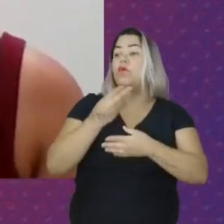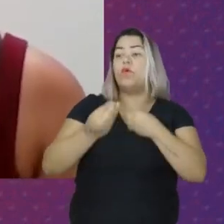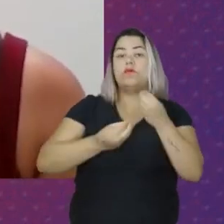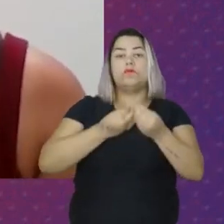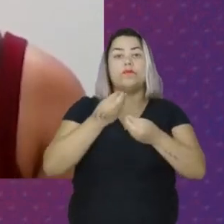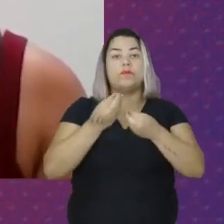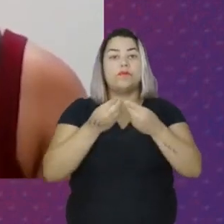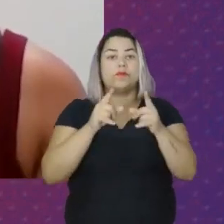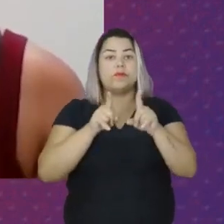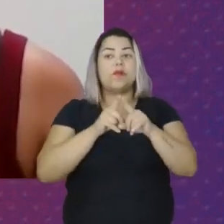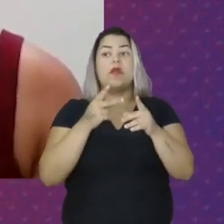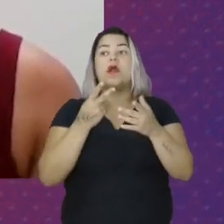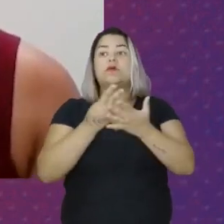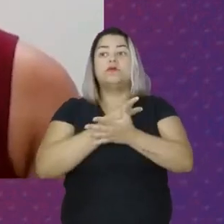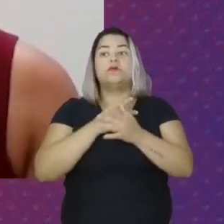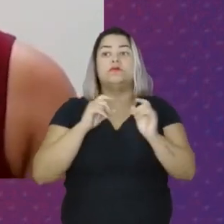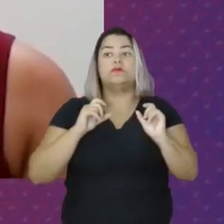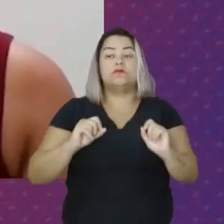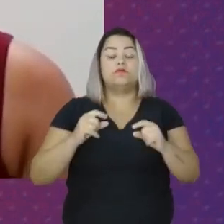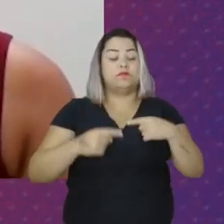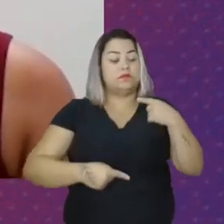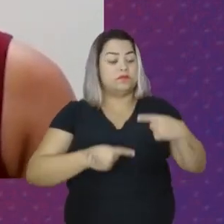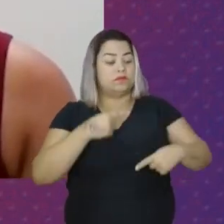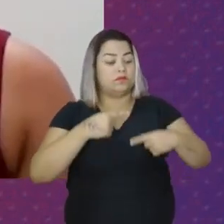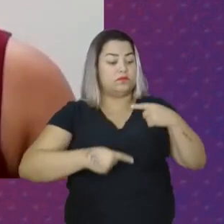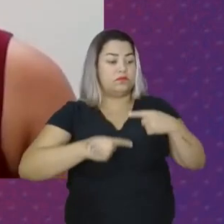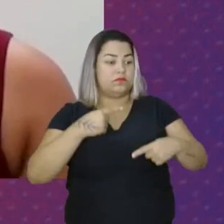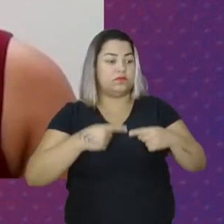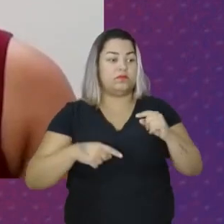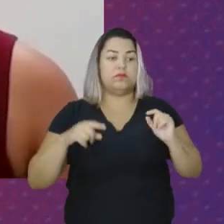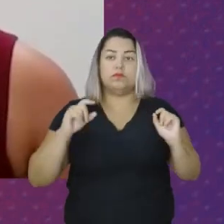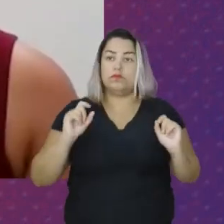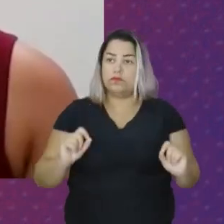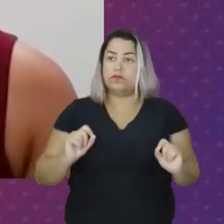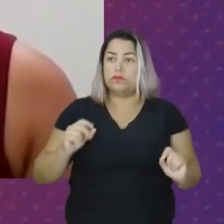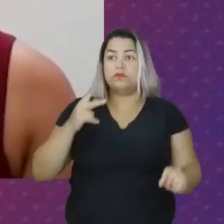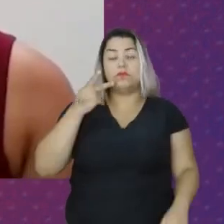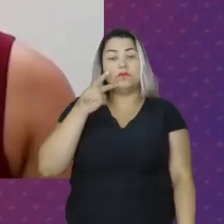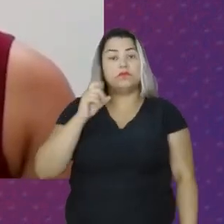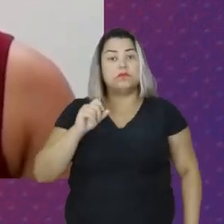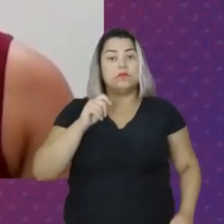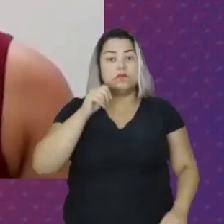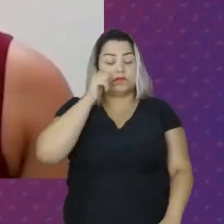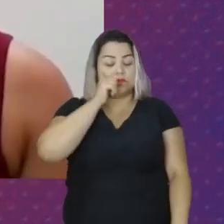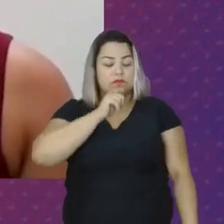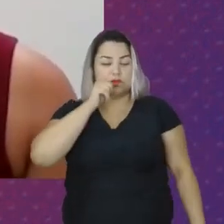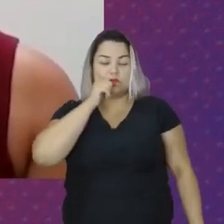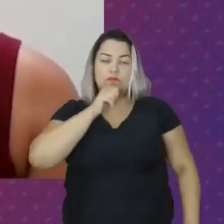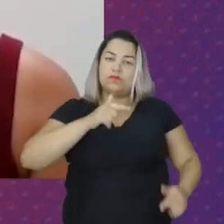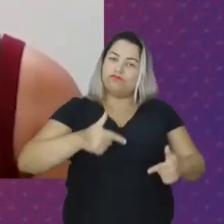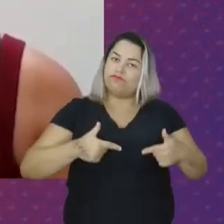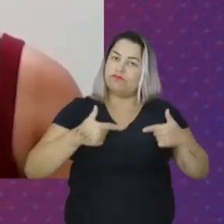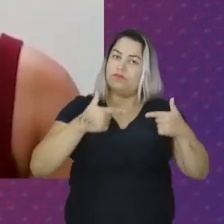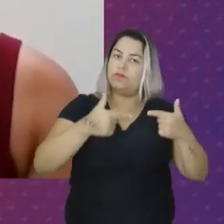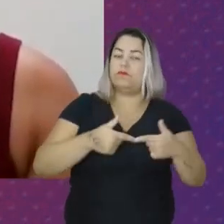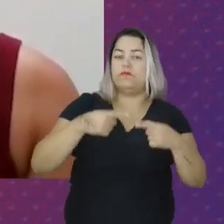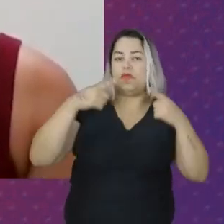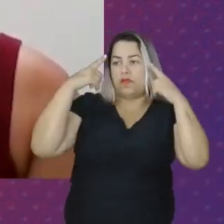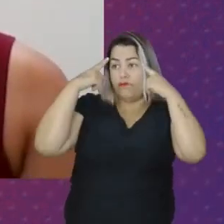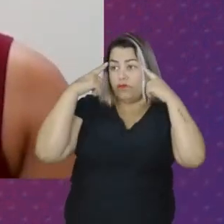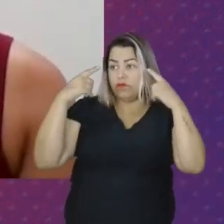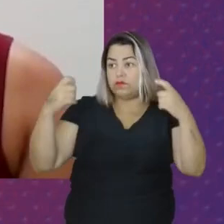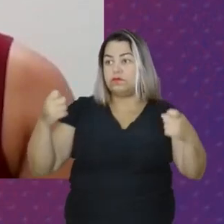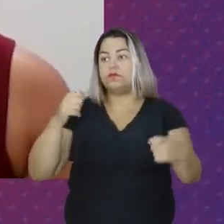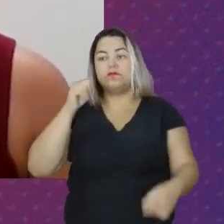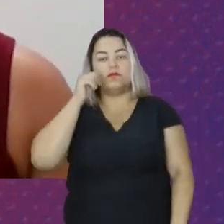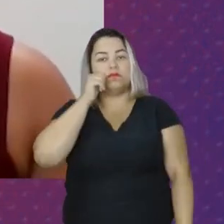se relaciona, com as políticas, para as mulheres, em especial as políticas de enfrentamento à violência